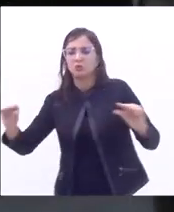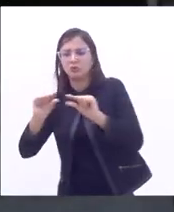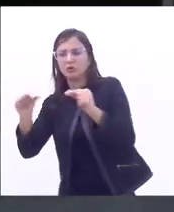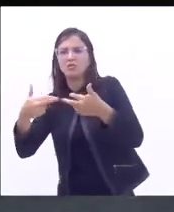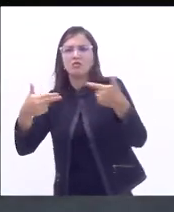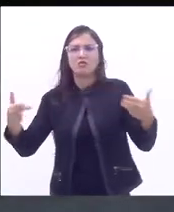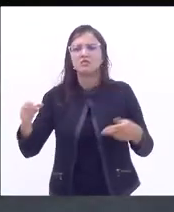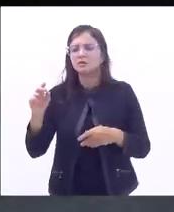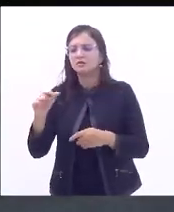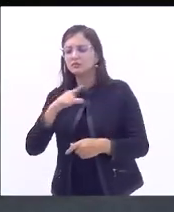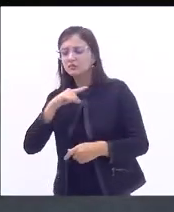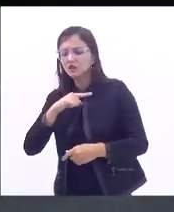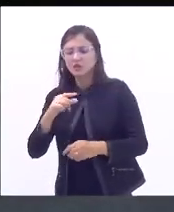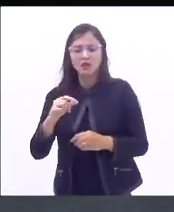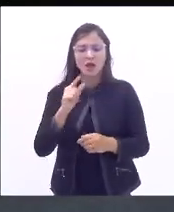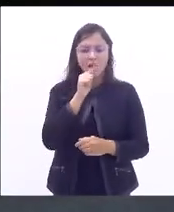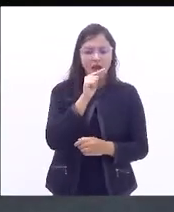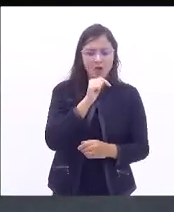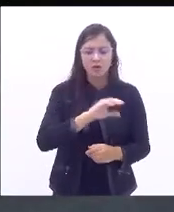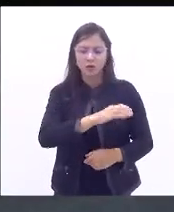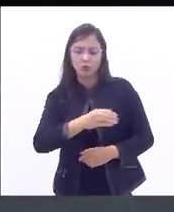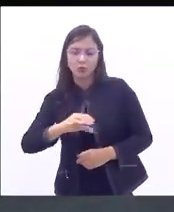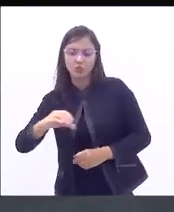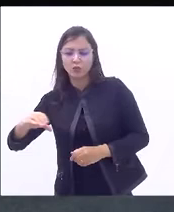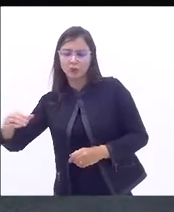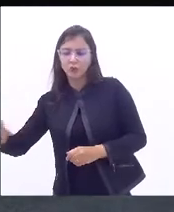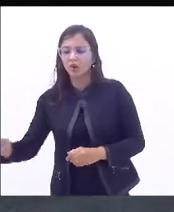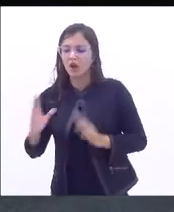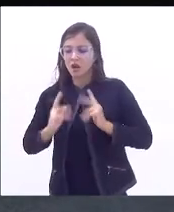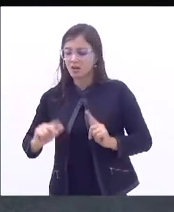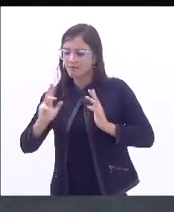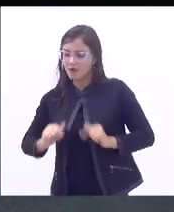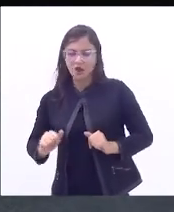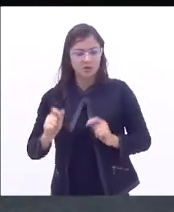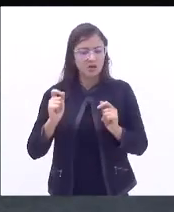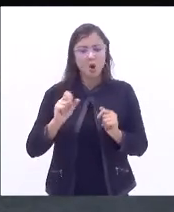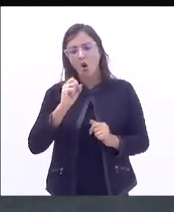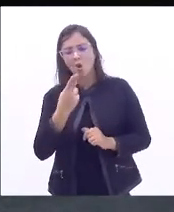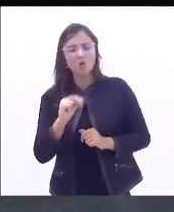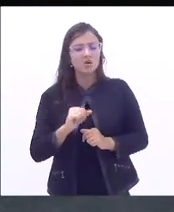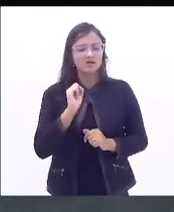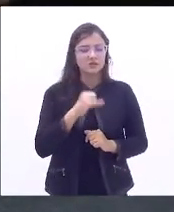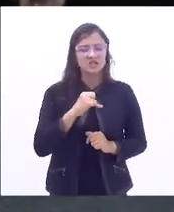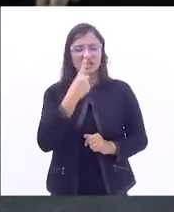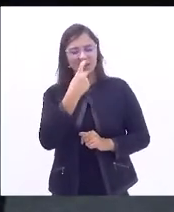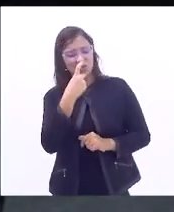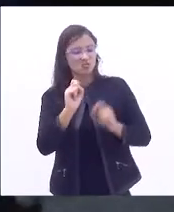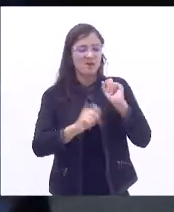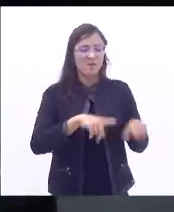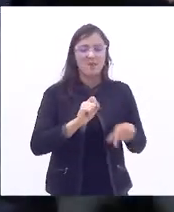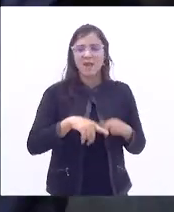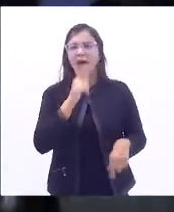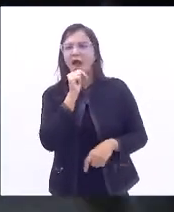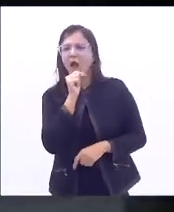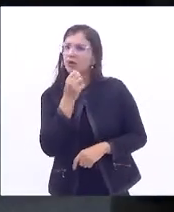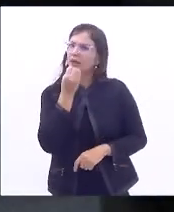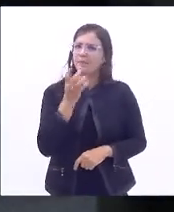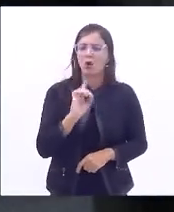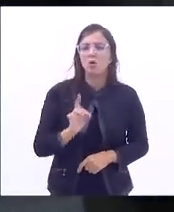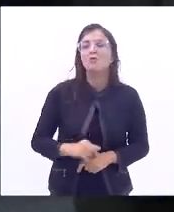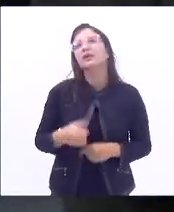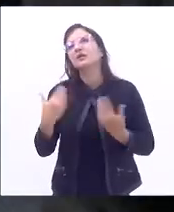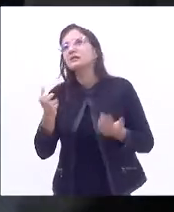tiver o tratamento da água, se não tiver de onde tirar uma água sem poluir, se jogar os gases sem proteção